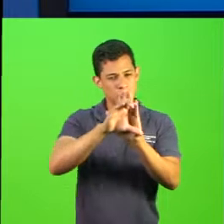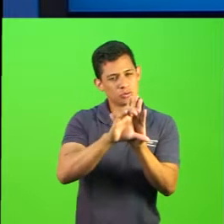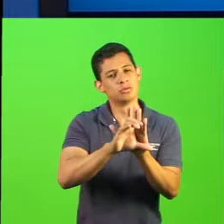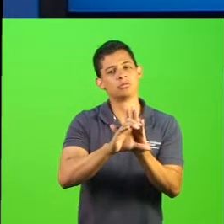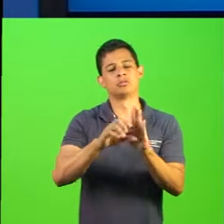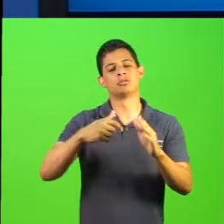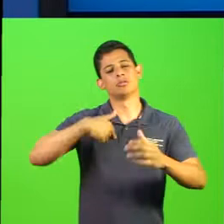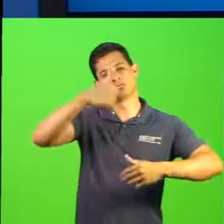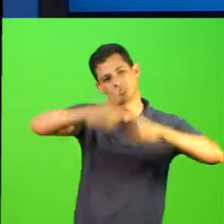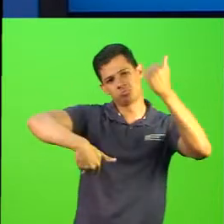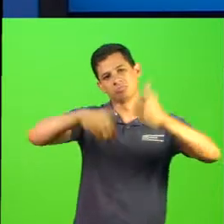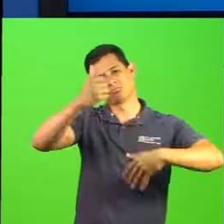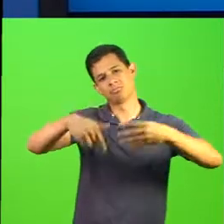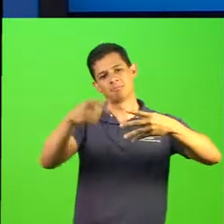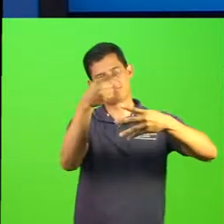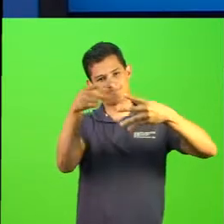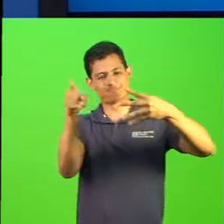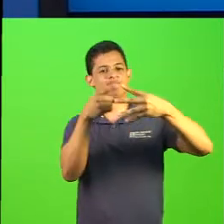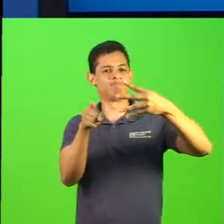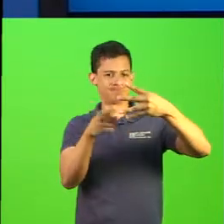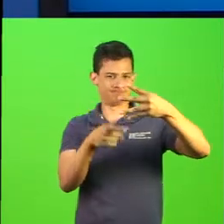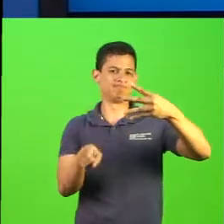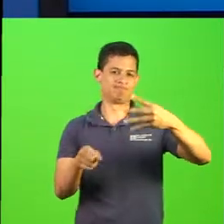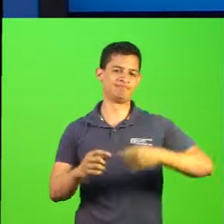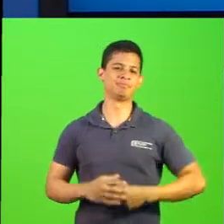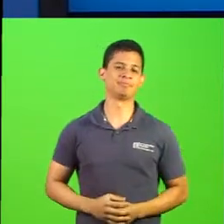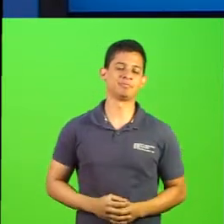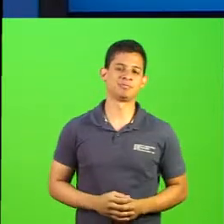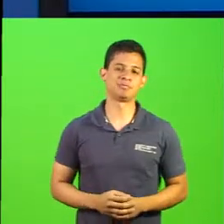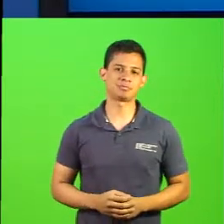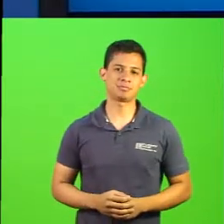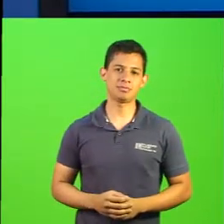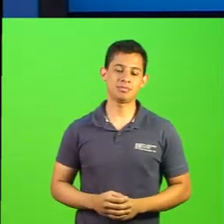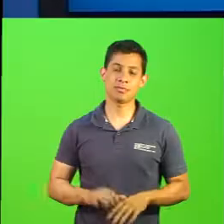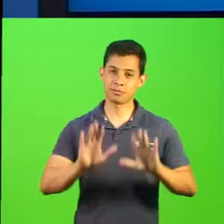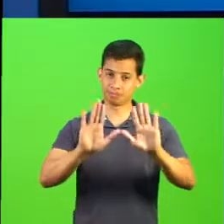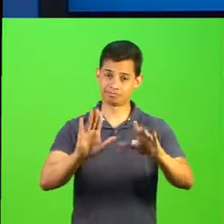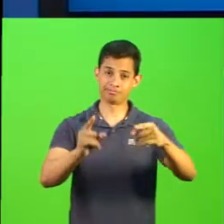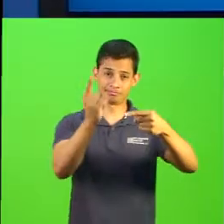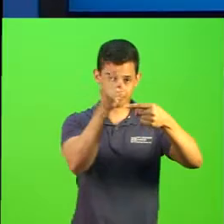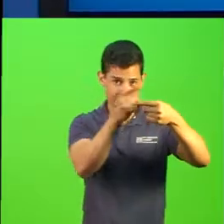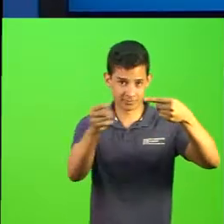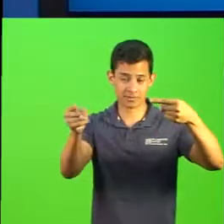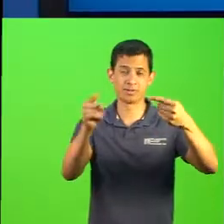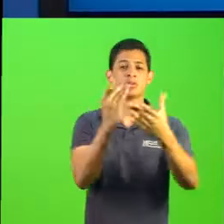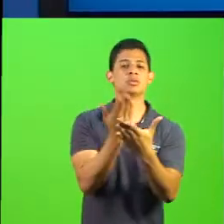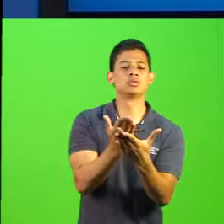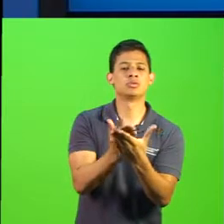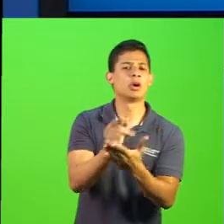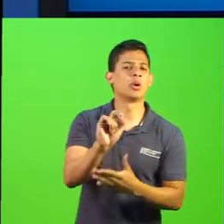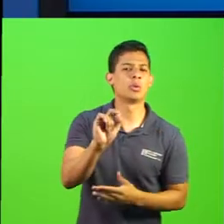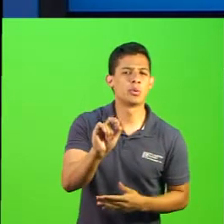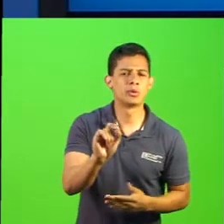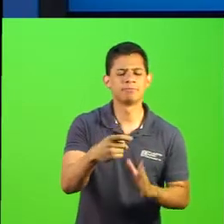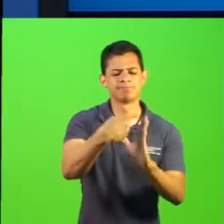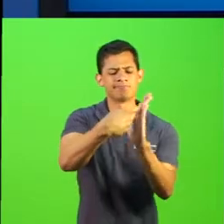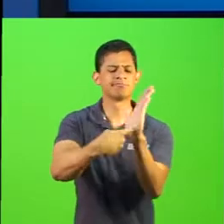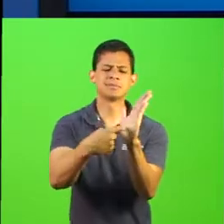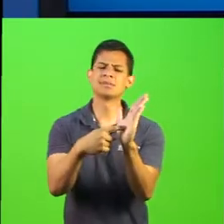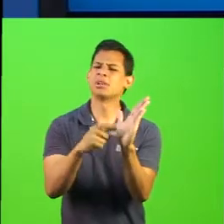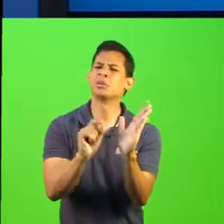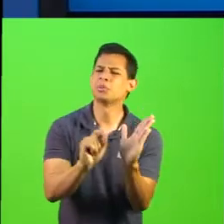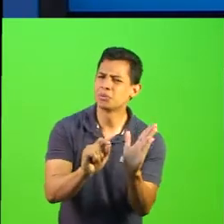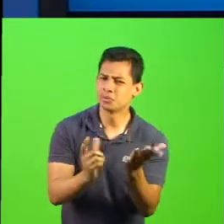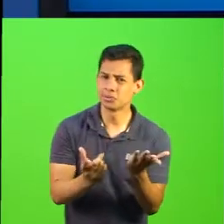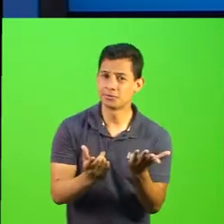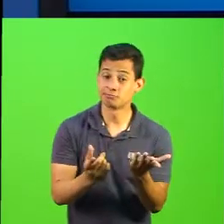disse anteriormente, ao longo das 4 semanas. Na nossa primeira semana, estudaremos,